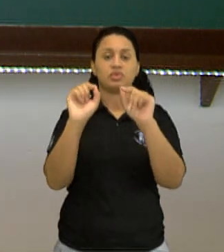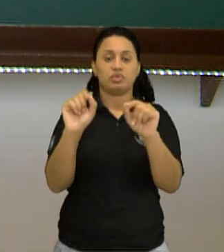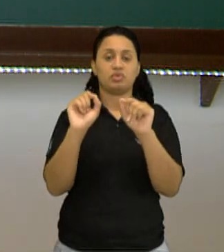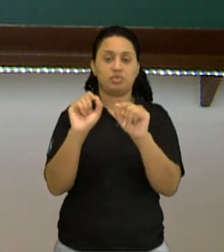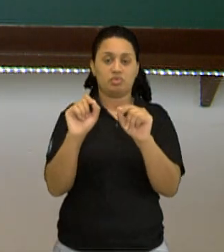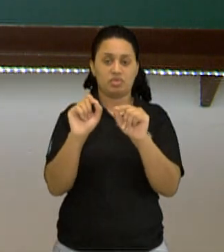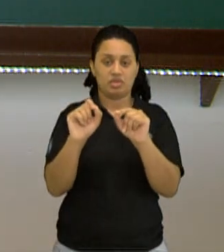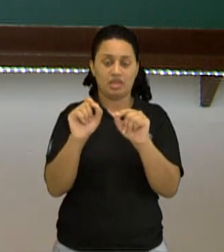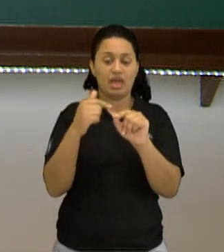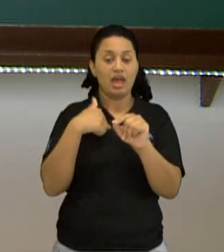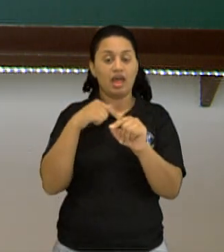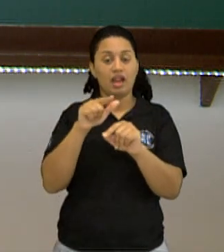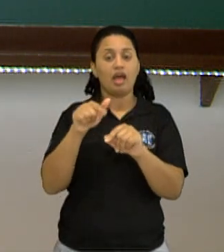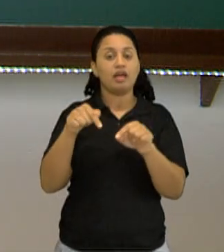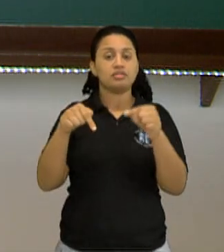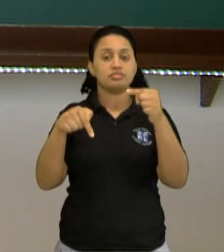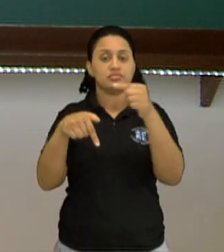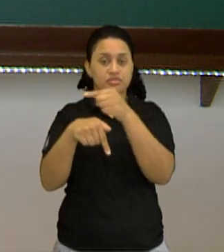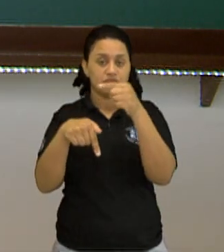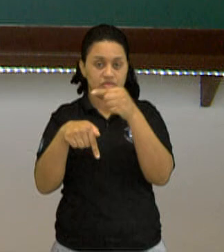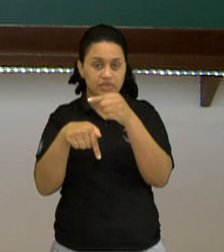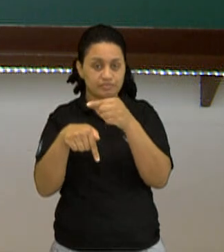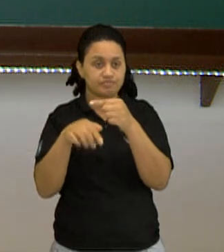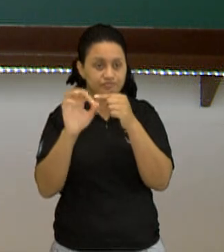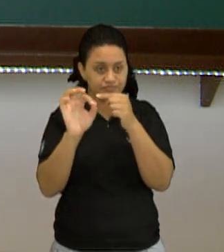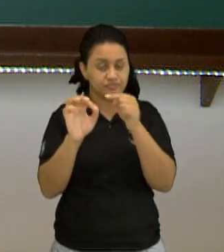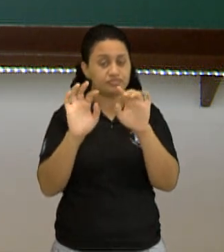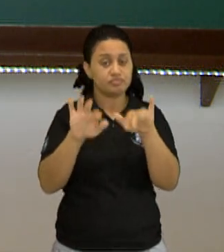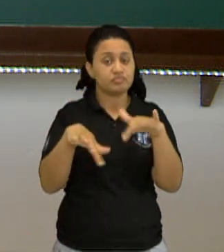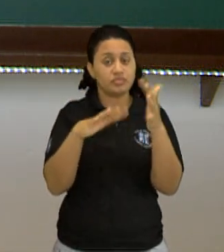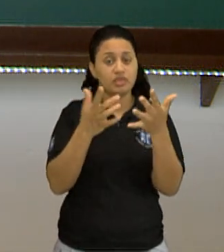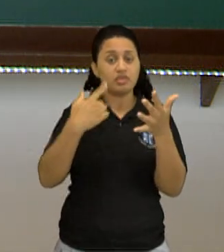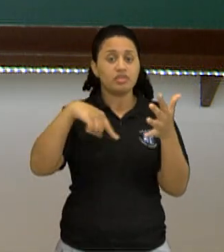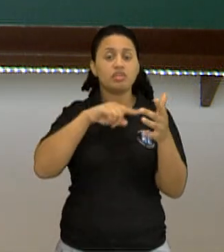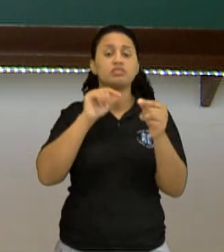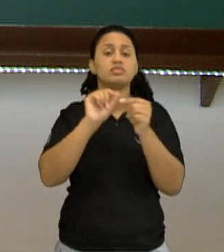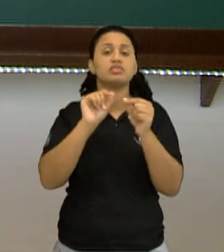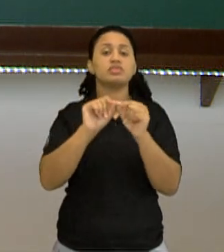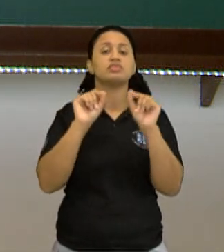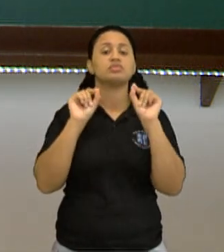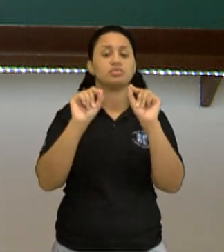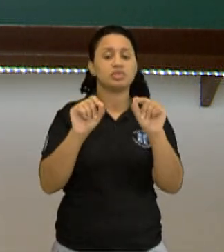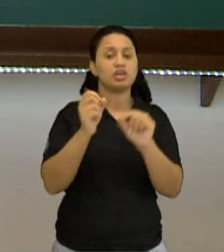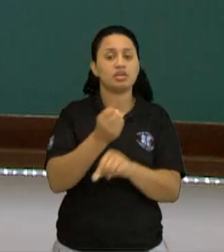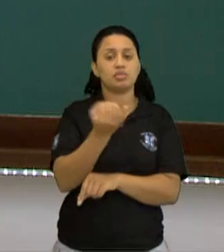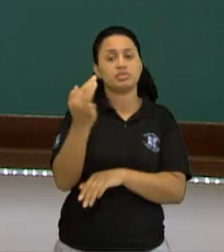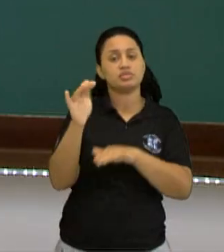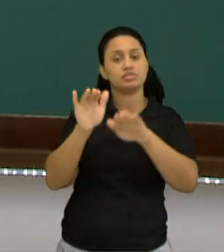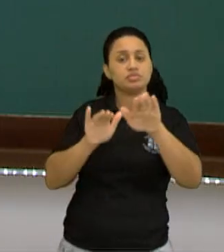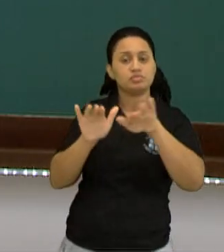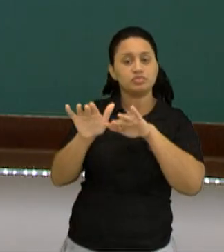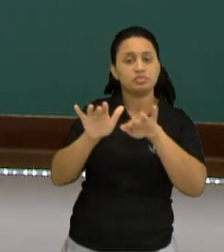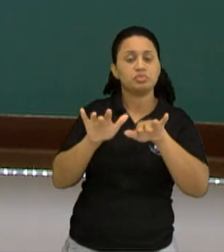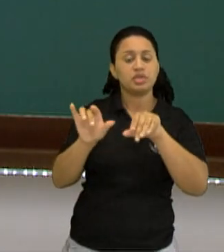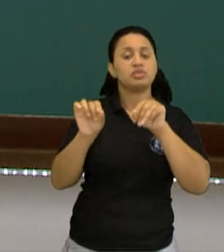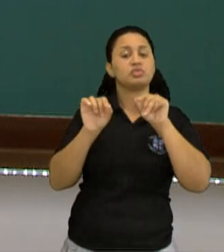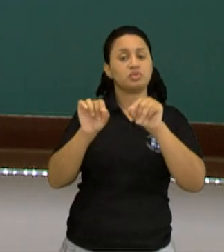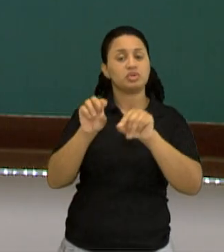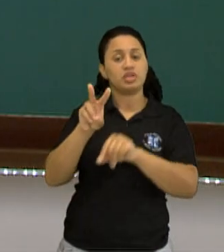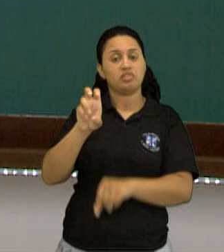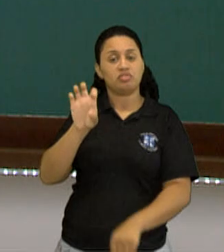é vetorial, certo? Então, o que nós estamos fazendo aqui, queridos, é uma quantidade de movimento